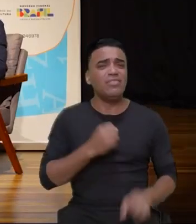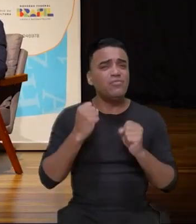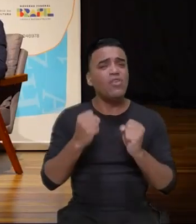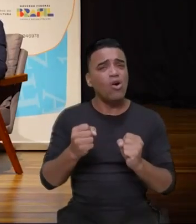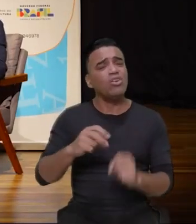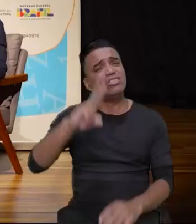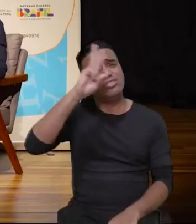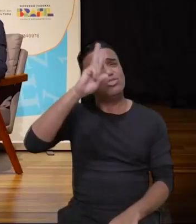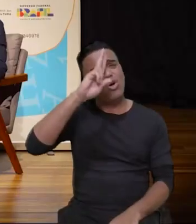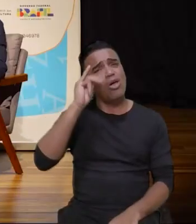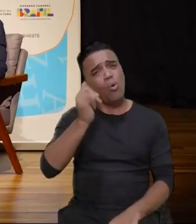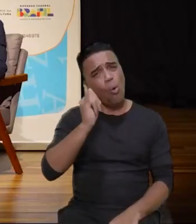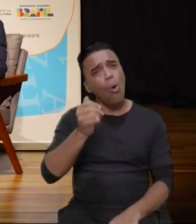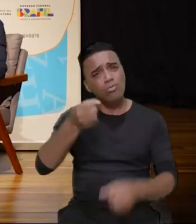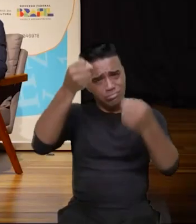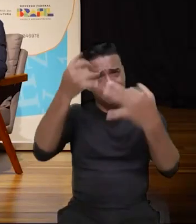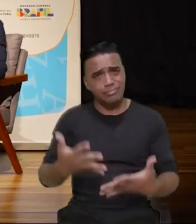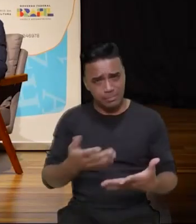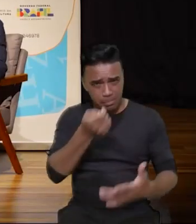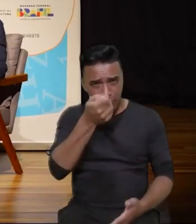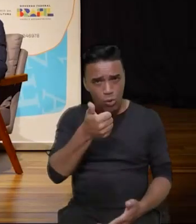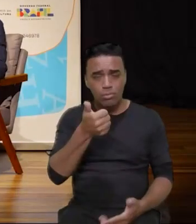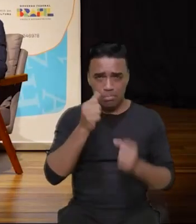sobre esse conto, Maria?